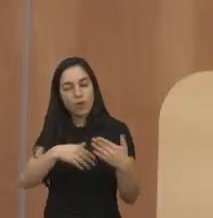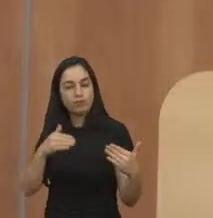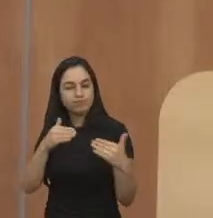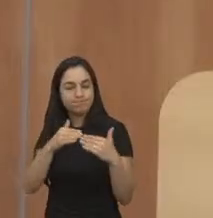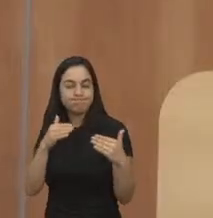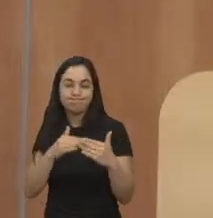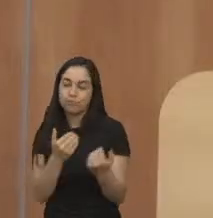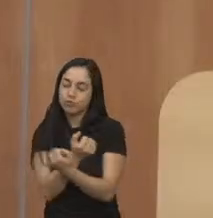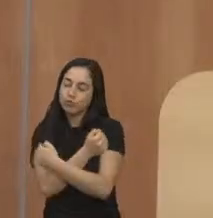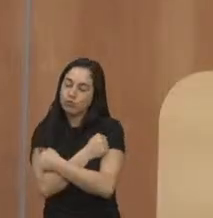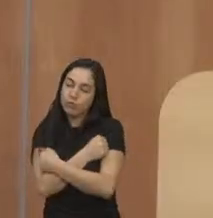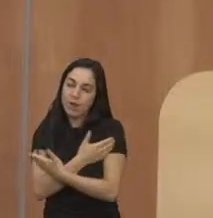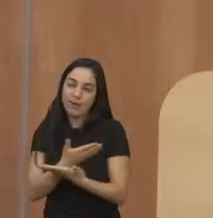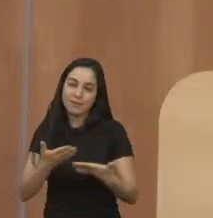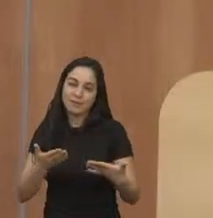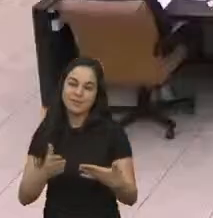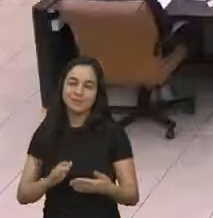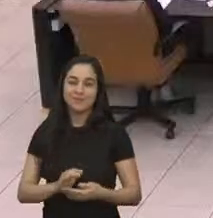Um abraço. Valeu!